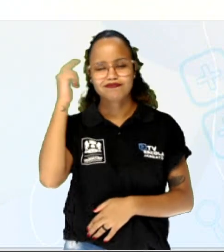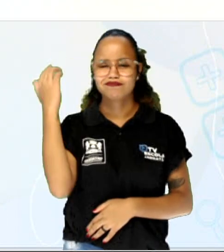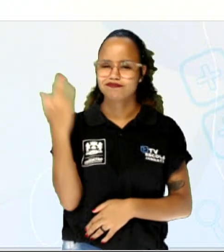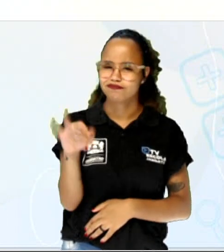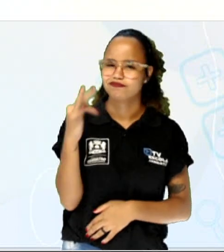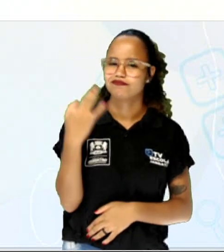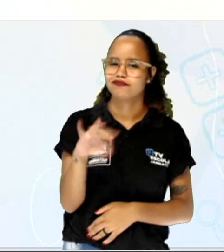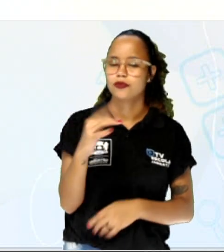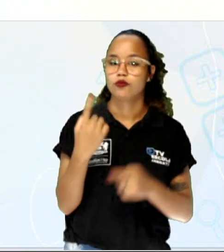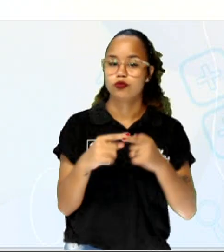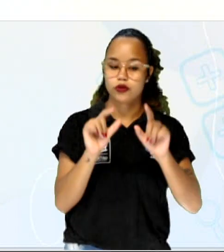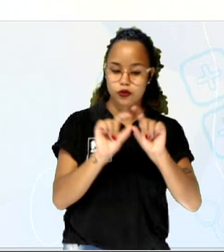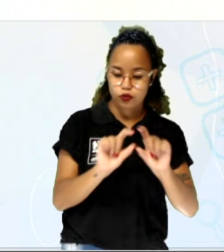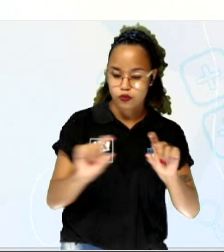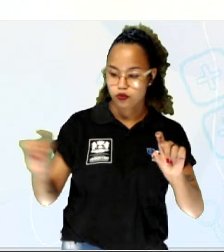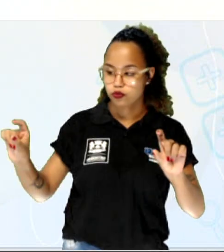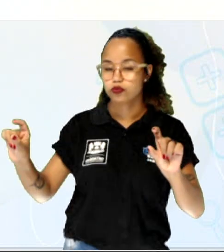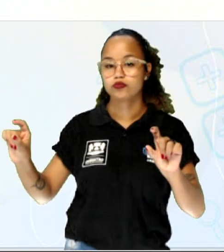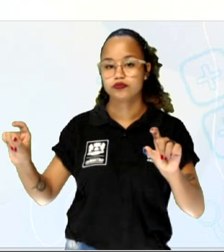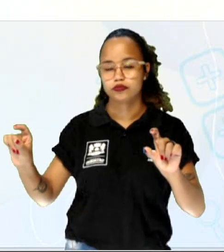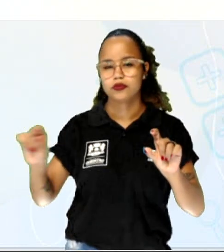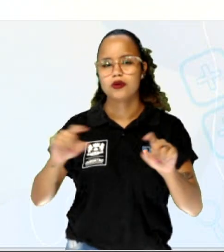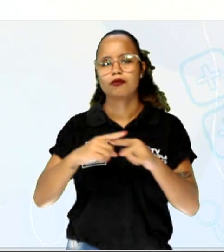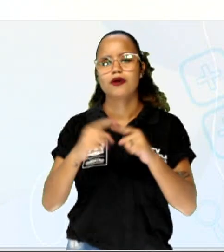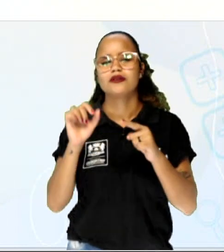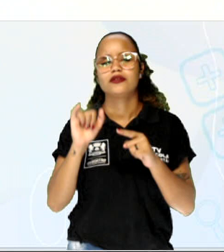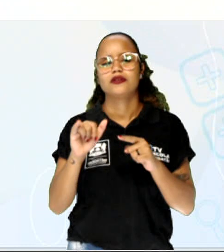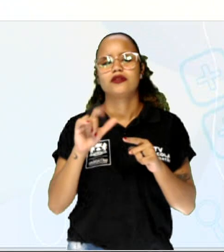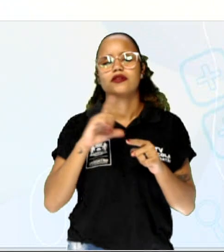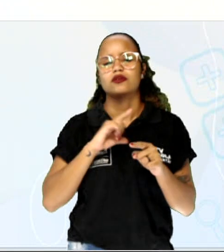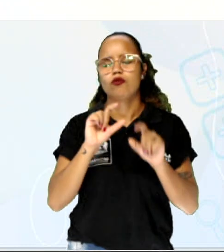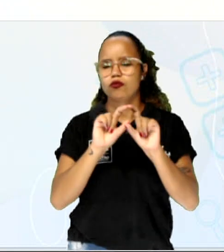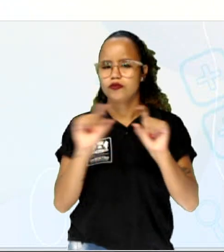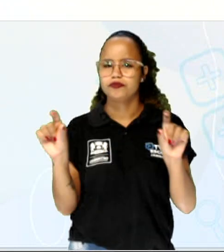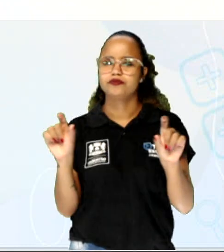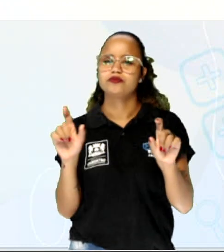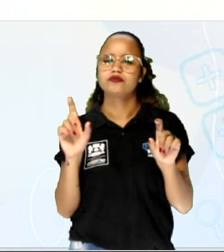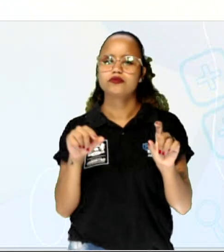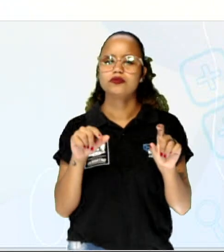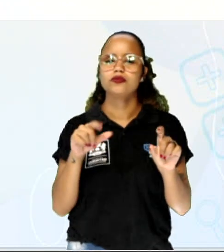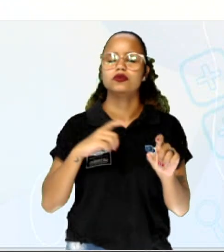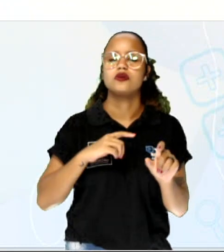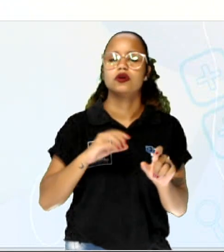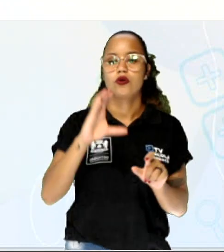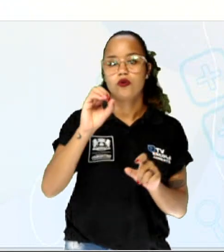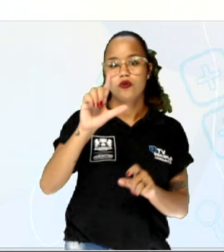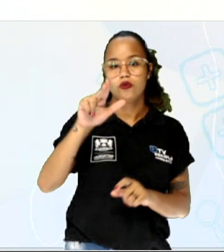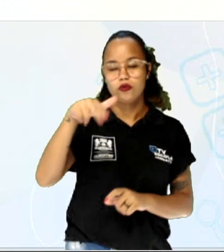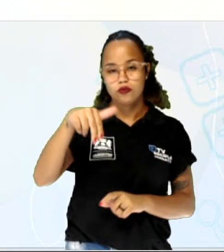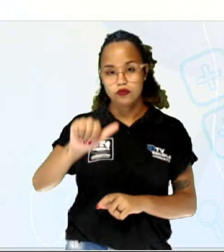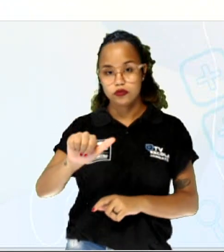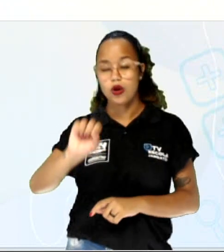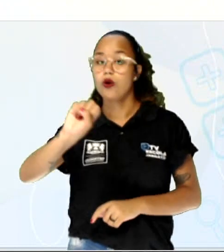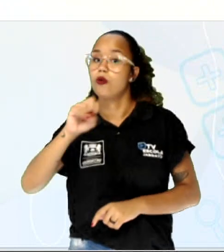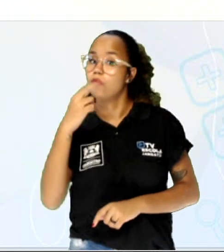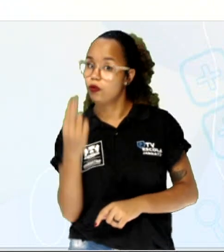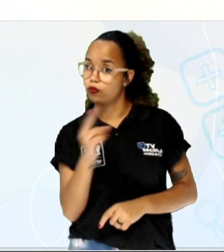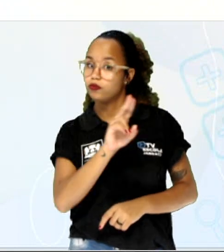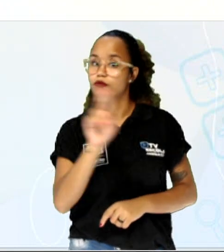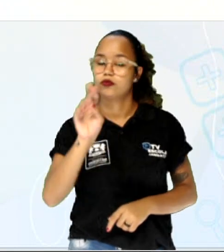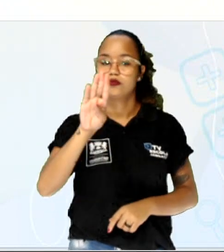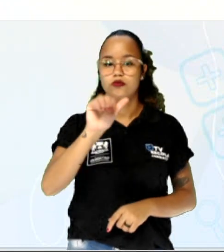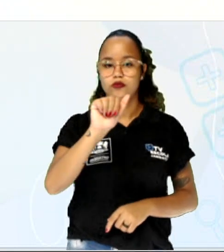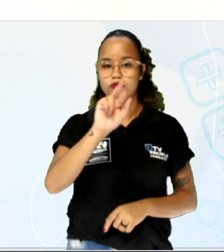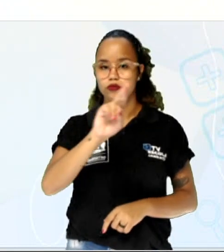você vê que a barra está maior. Mas quando você vê um tipo de gráfico desse, você já sabe que é gráfico de colunas ou gráfico de barras. Normalmente, quando ele está